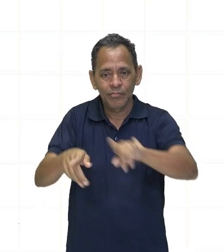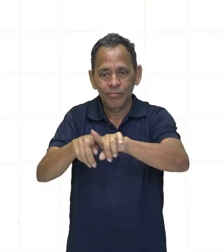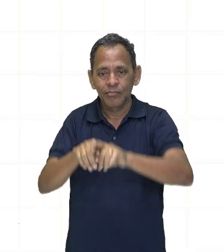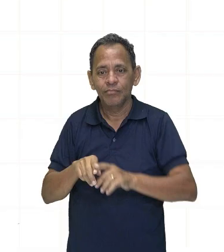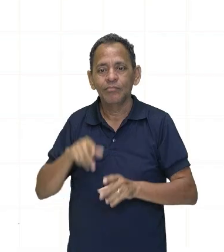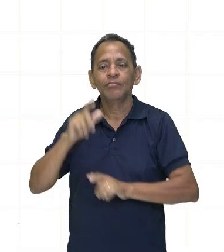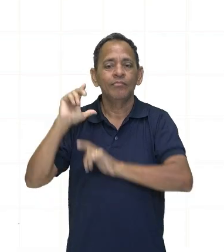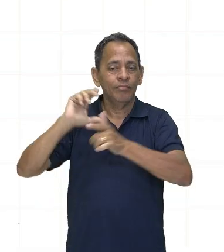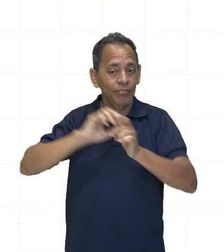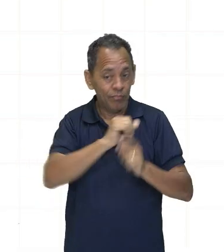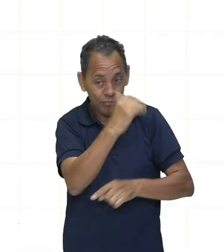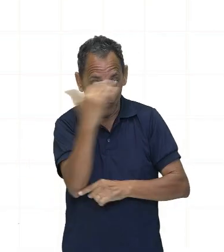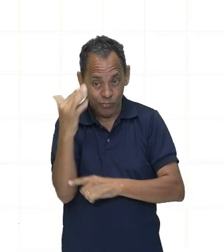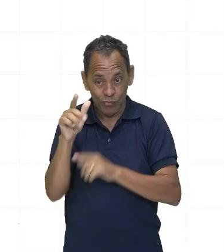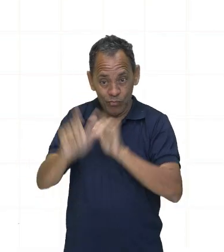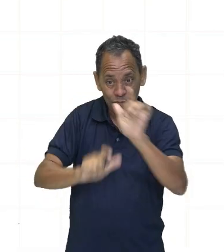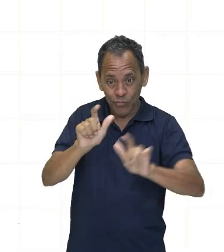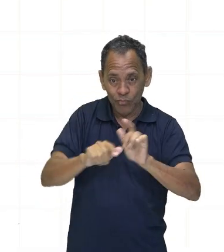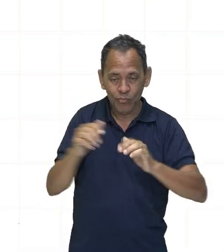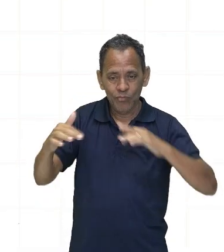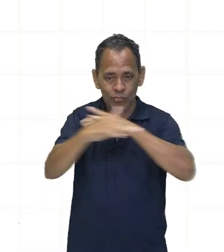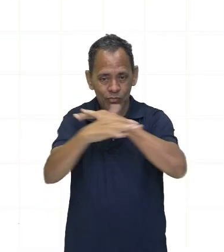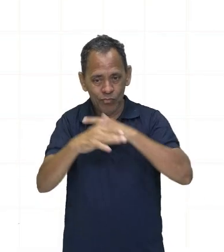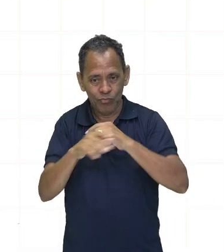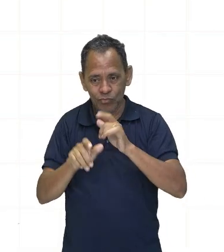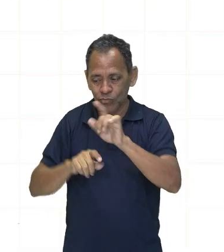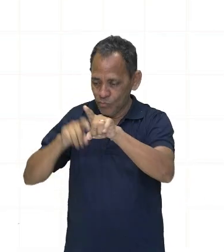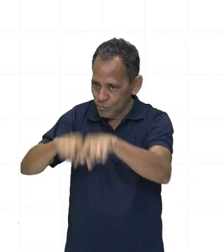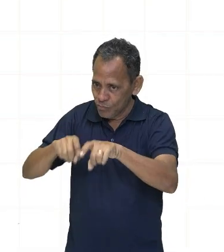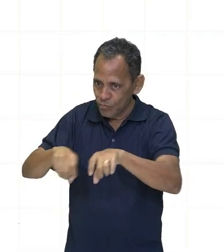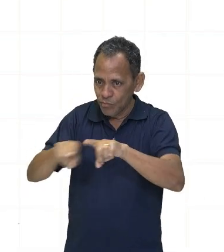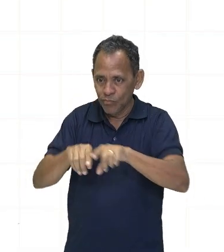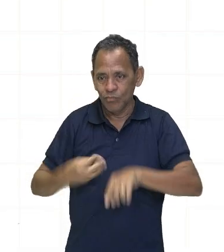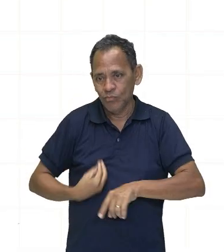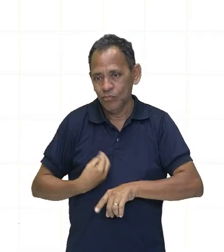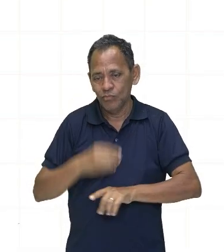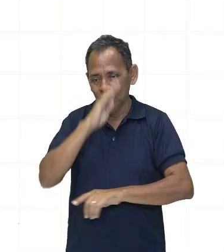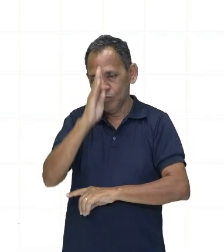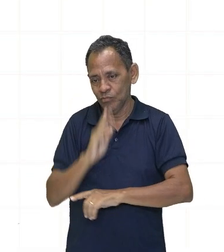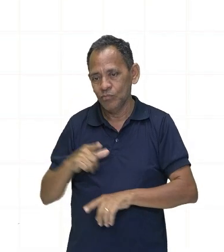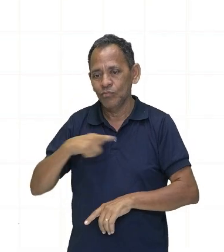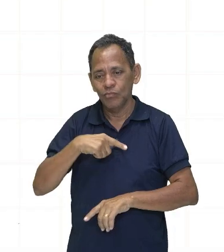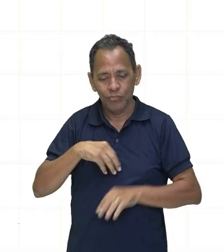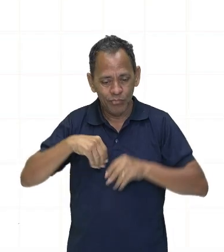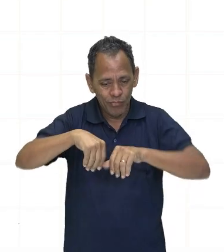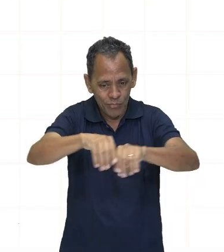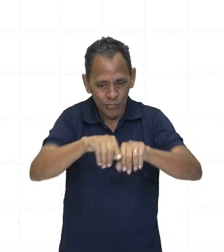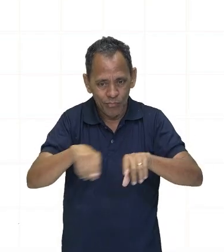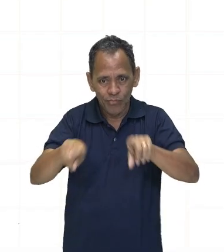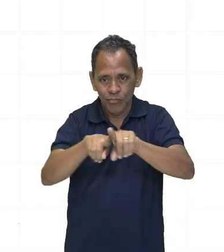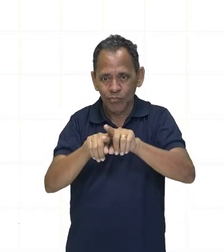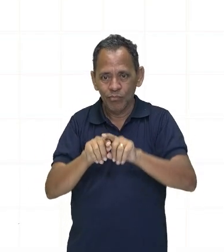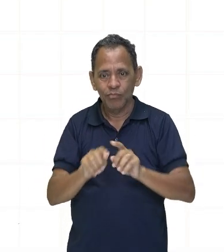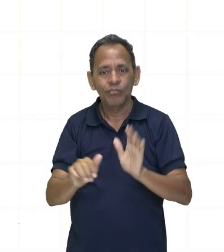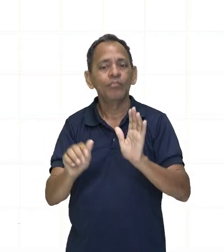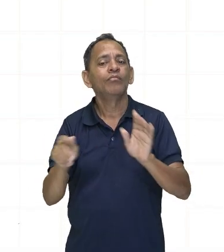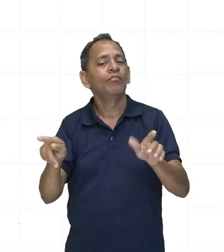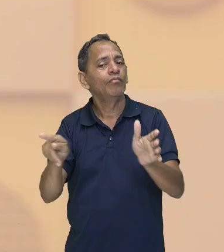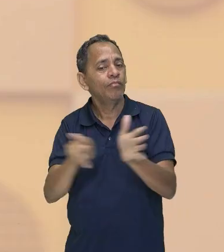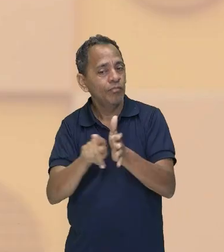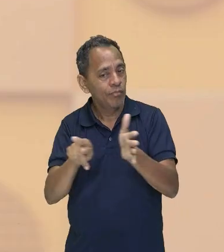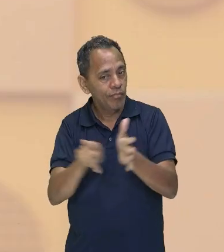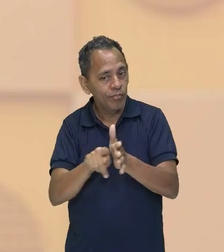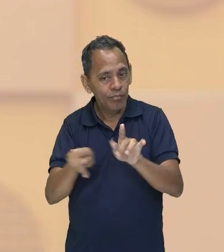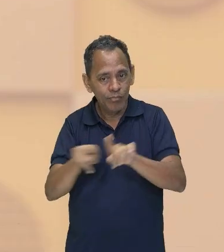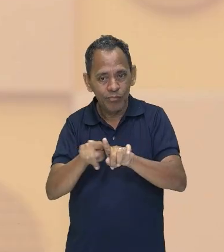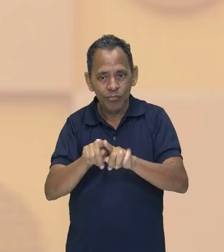grupos sociais do campo e da cidade que vivem no Brasil e que possuem territorialidades distintas. Então,